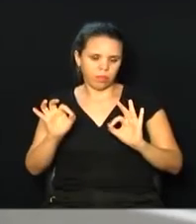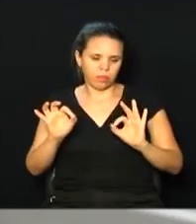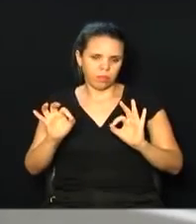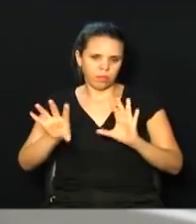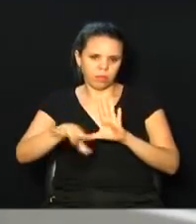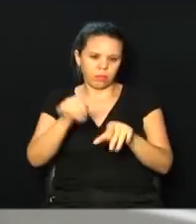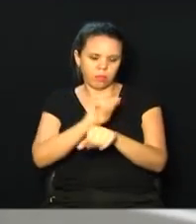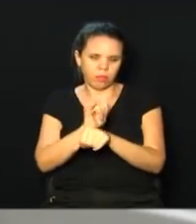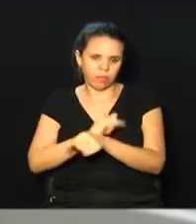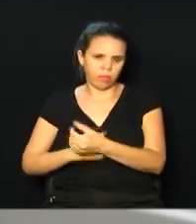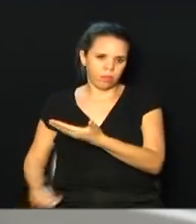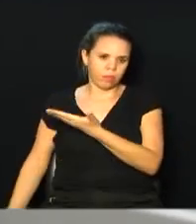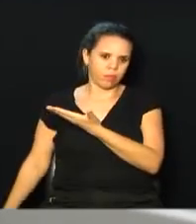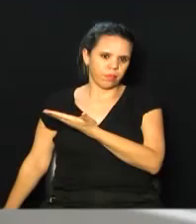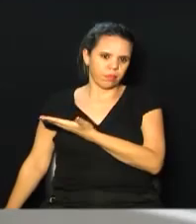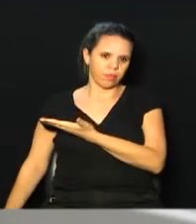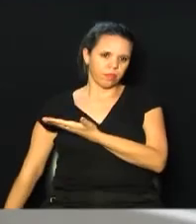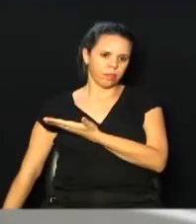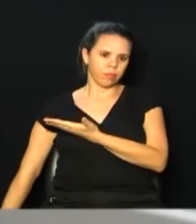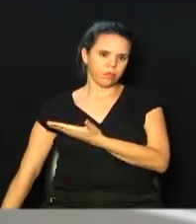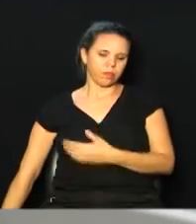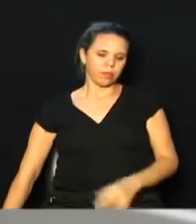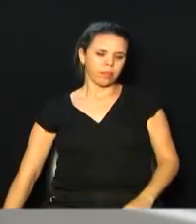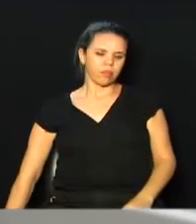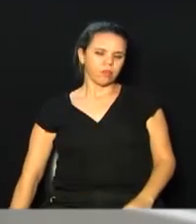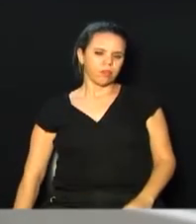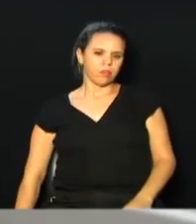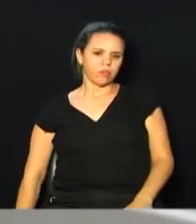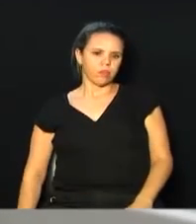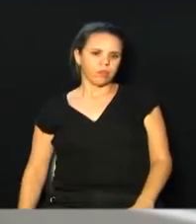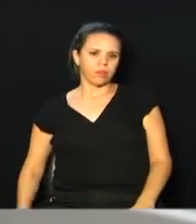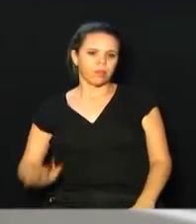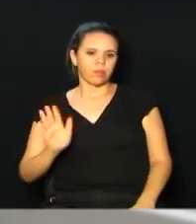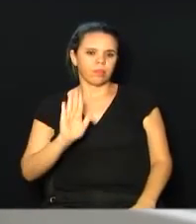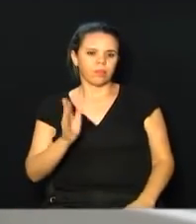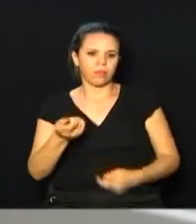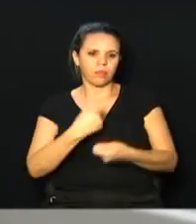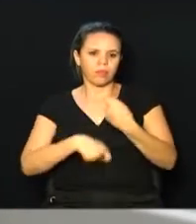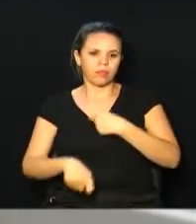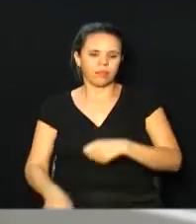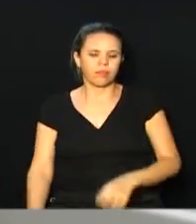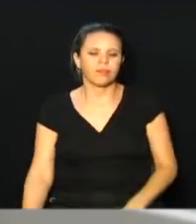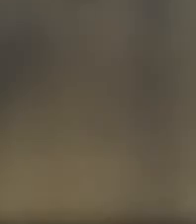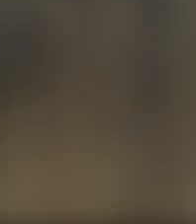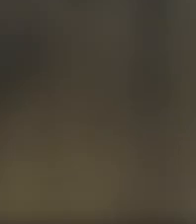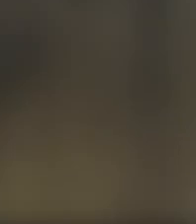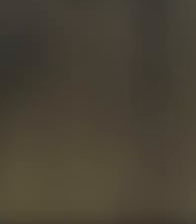youtube.com/TV Câmara Campinas. Até um próximo Questão de Ordem.